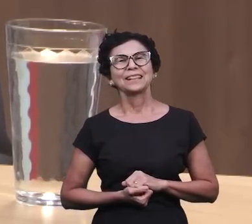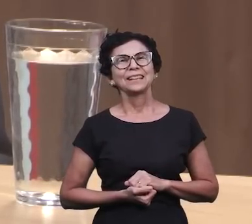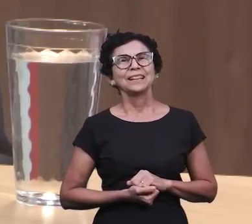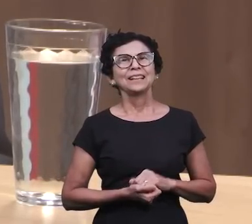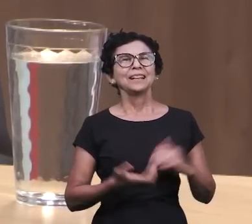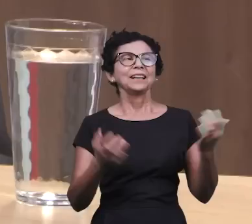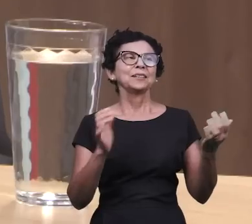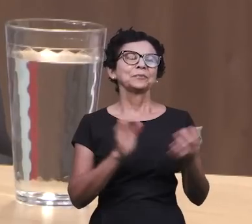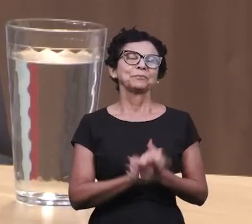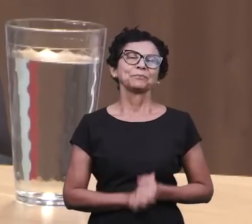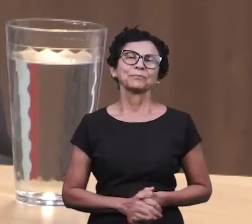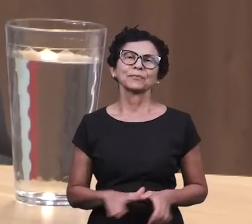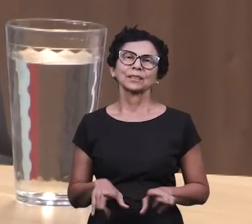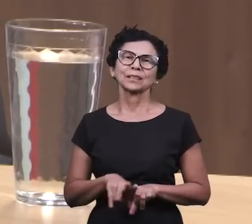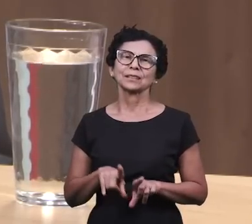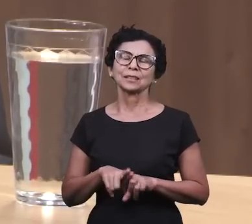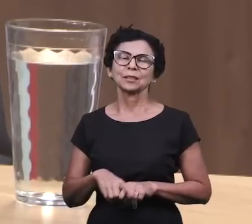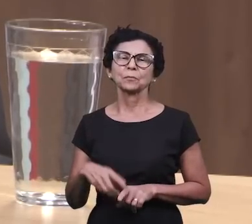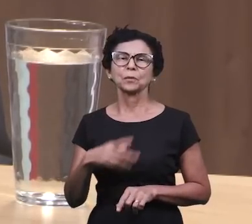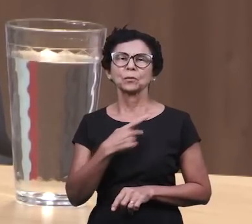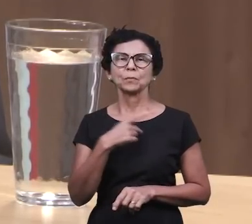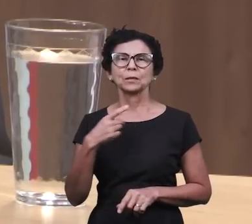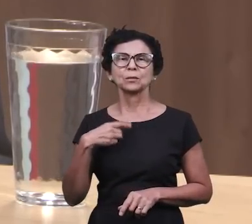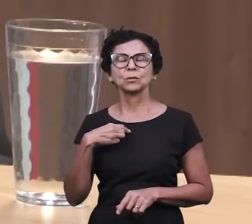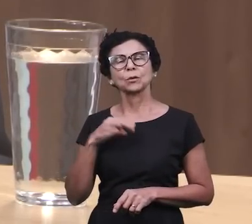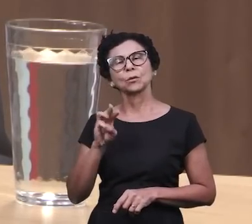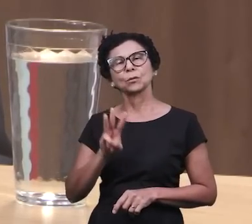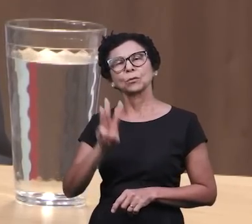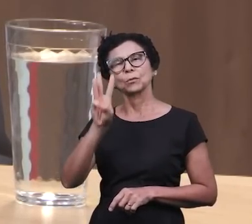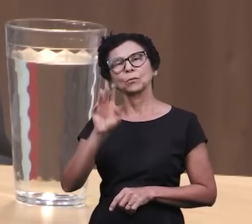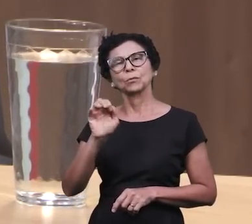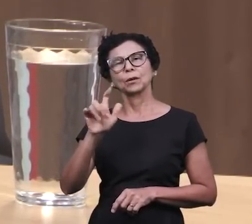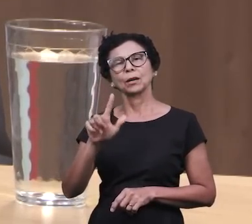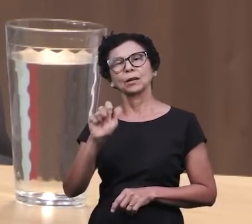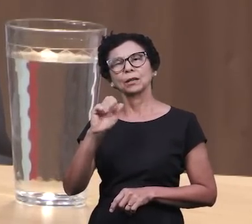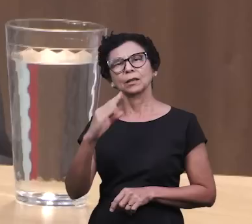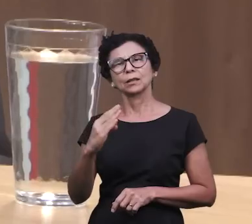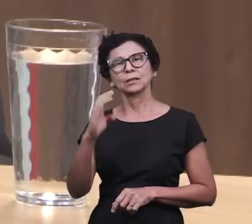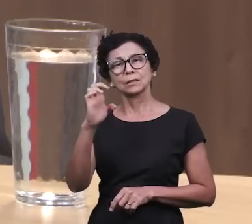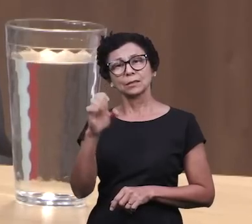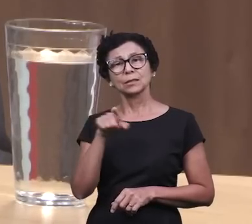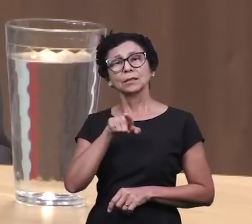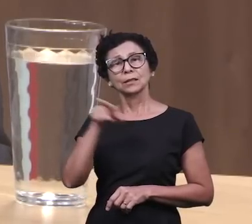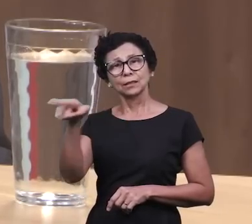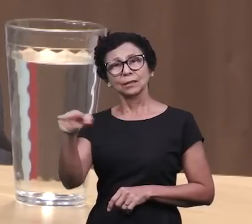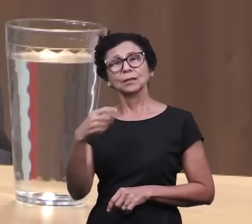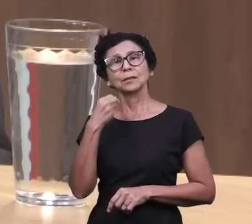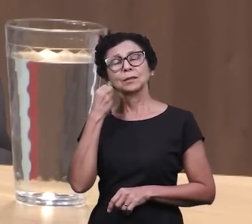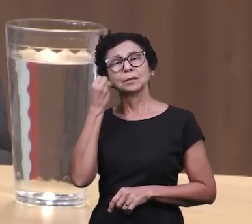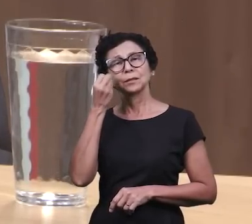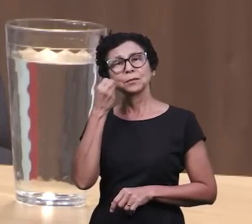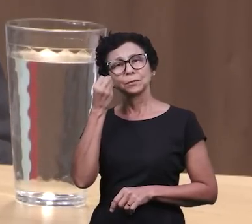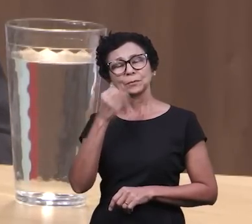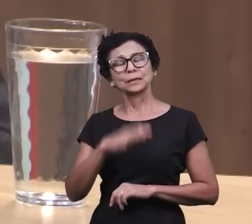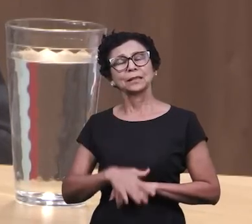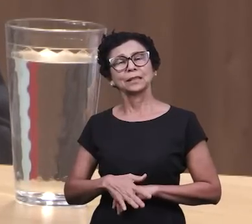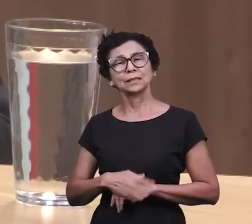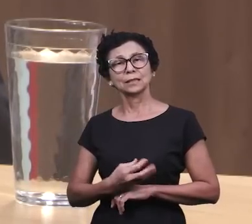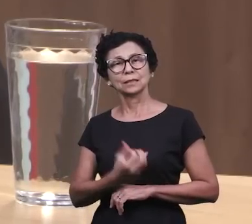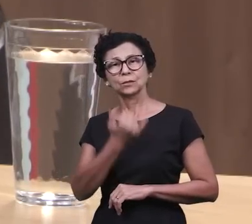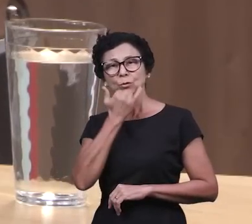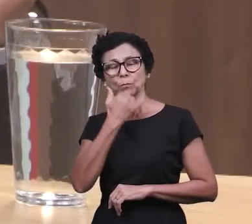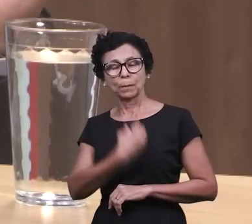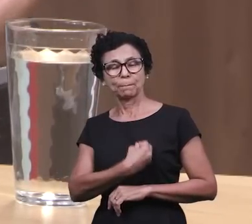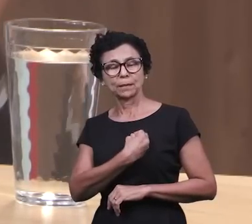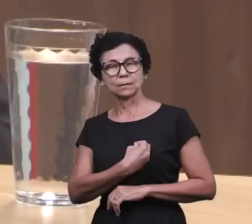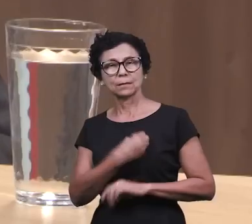O pastor Wallace Rossetti estava conosco nesse dia, esse seminário, né? E esse seminário, nós tivemos que